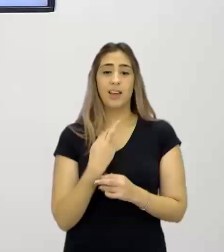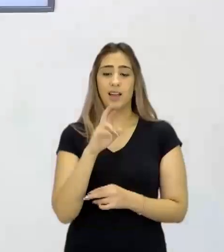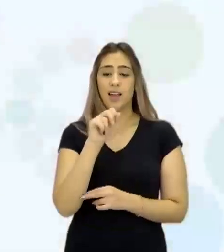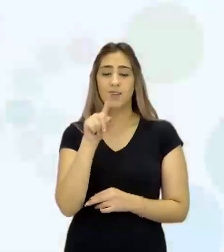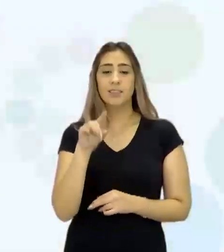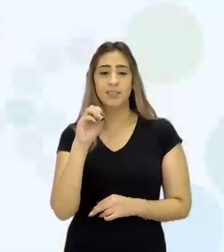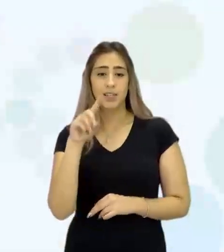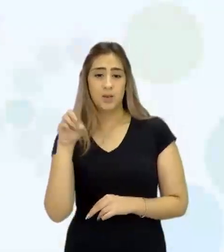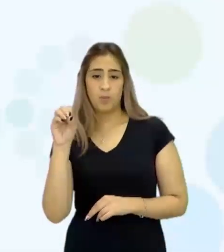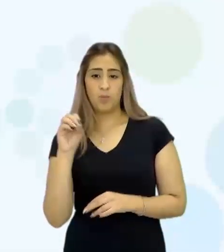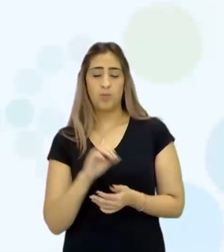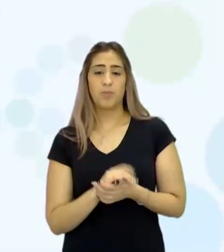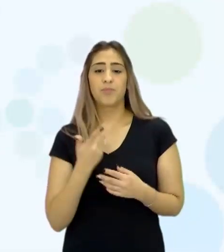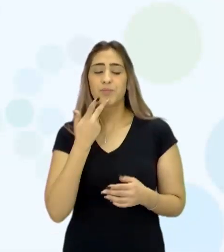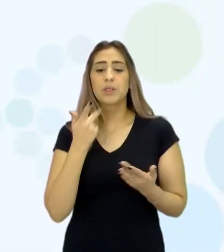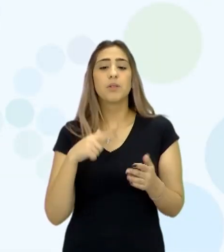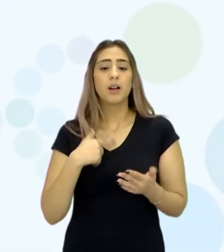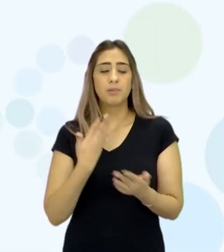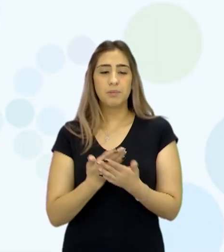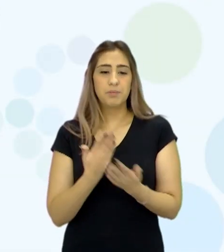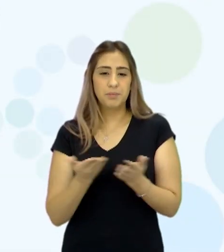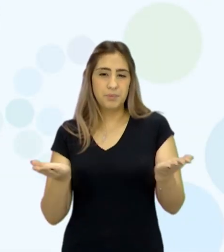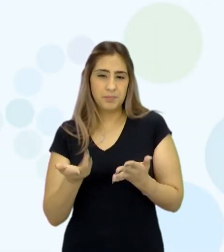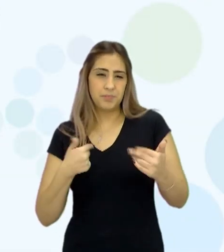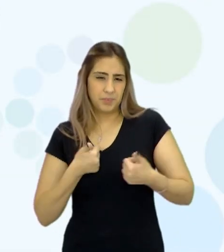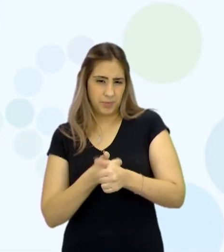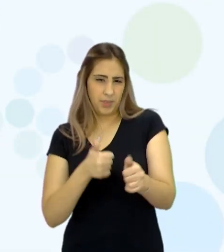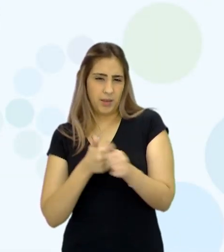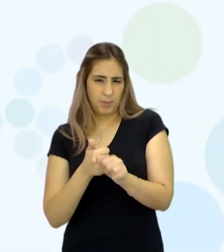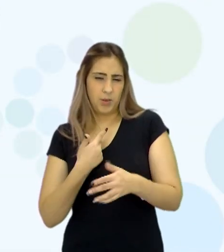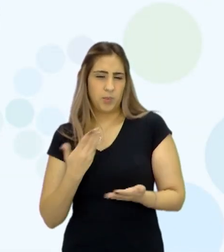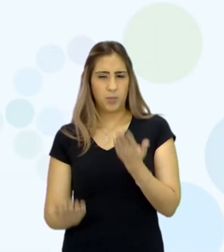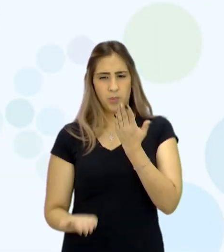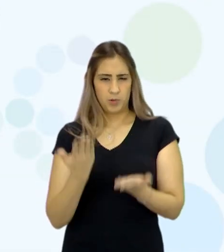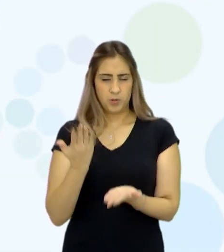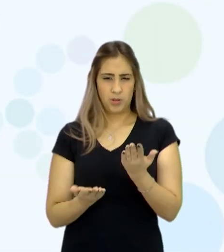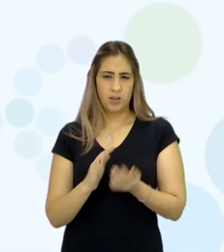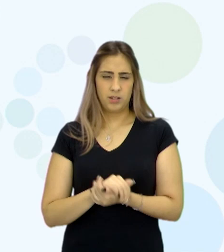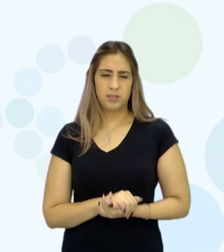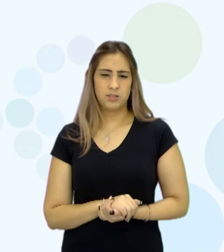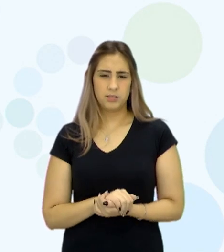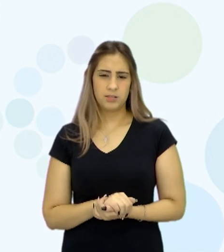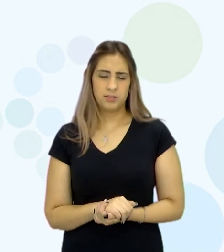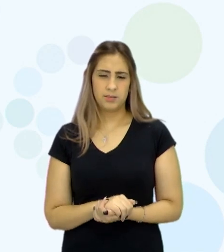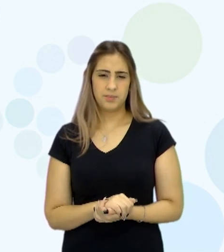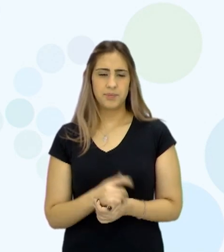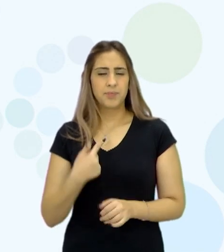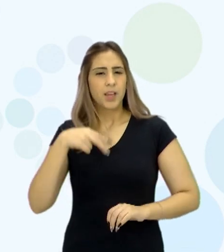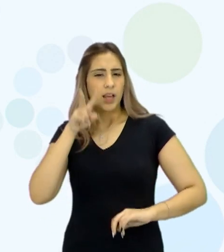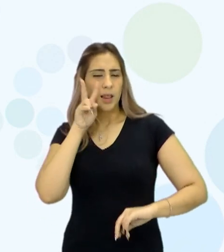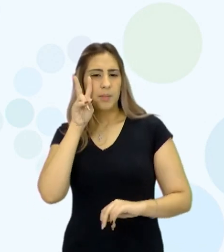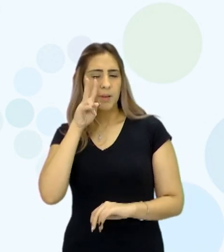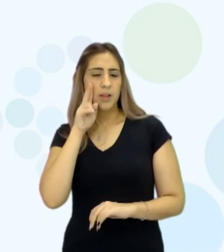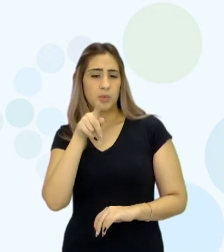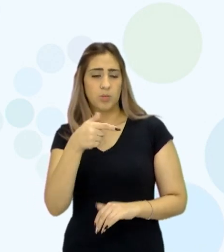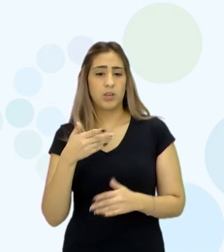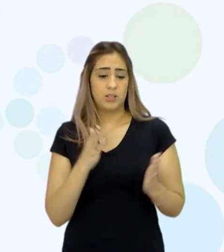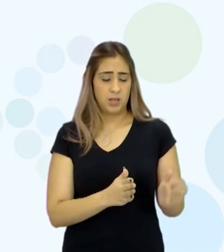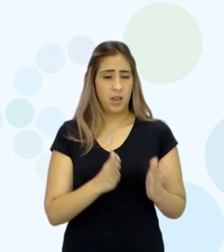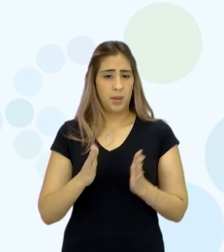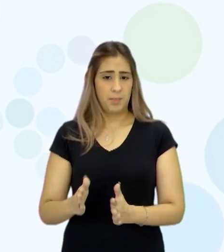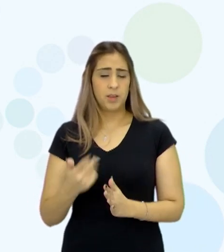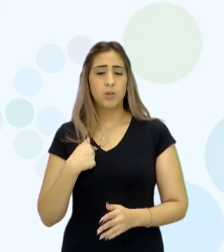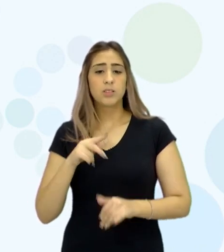telinha, como que está a nossa aula de hoje, ó, segmentos proporcionais. Vamos falar de segmento. Lembrando que segmento significa